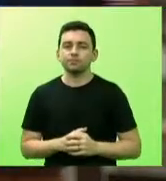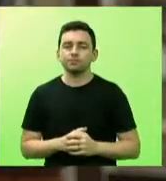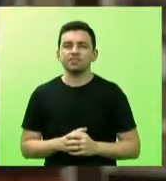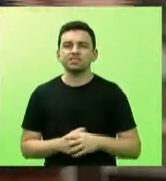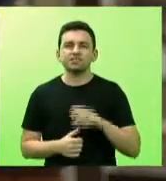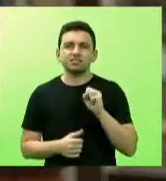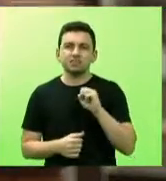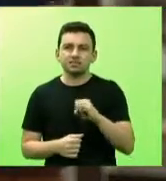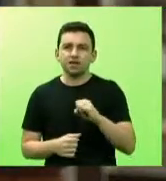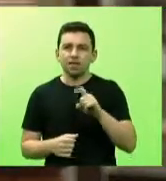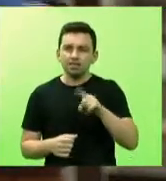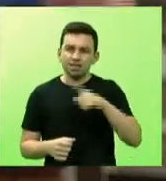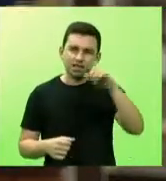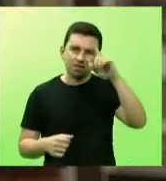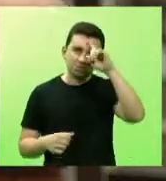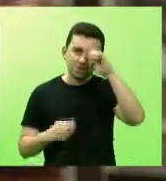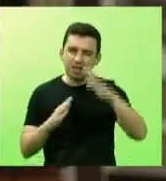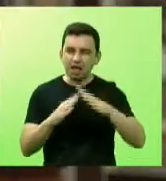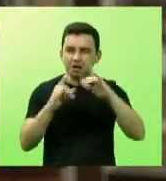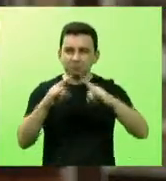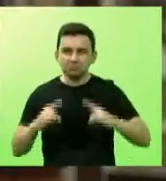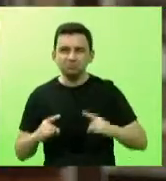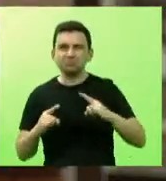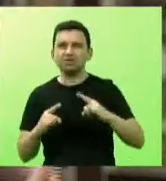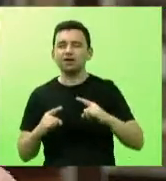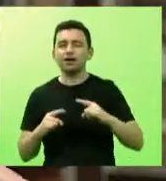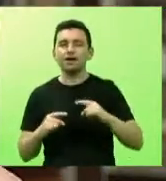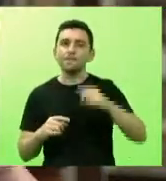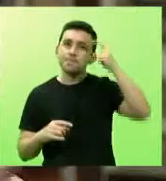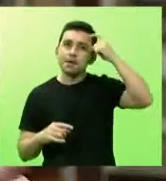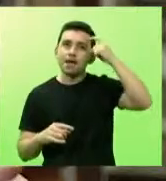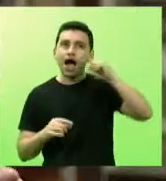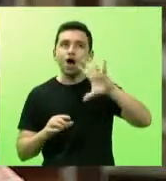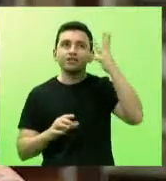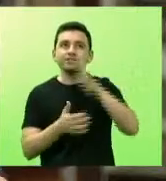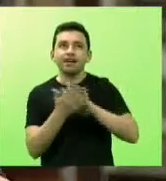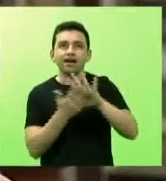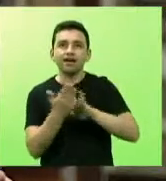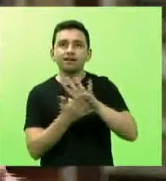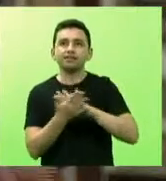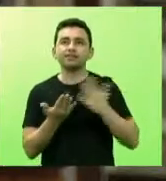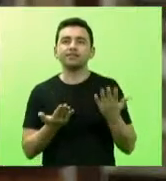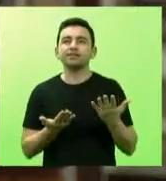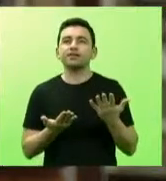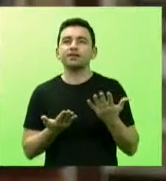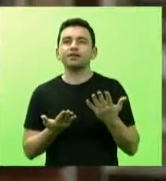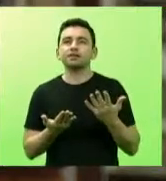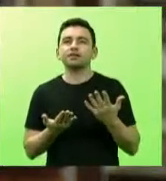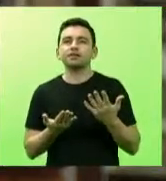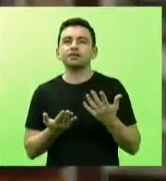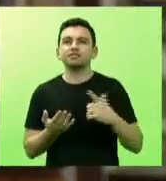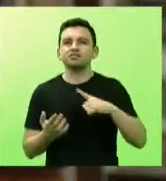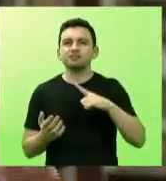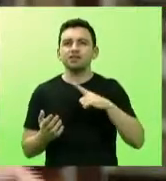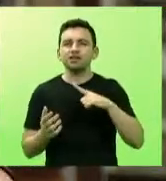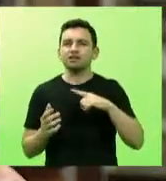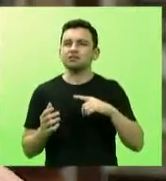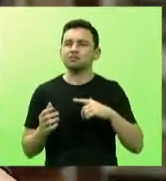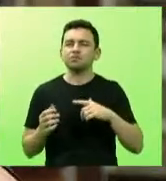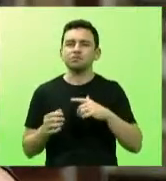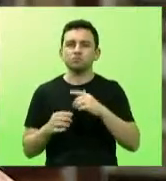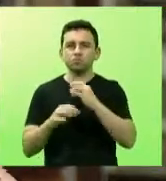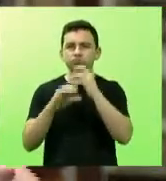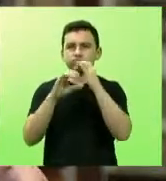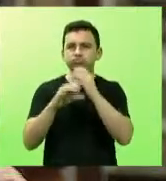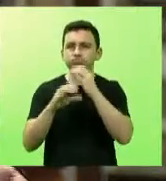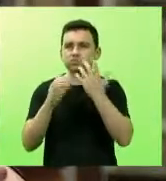Se a gente for falando do hospital de campanha, e quando a gente pensa que não vai acontecer mais nada, mais trompete, fanfarra, o